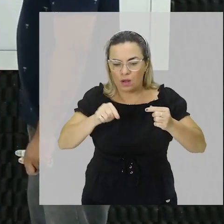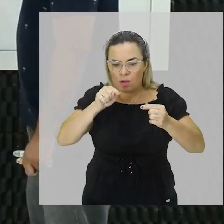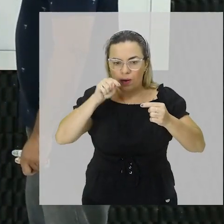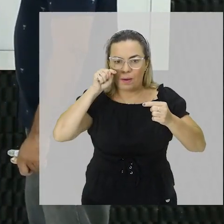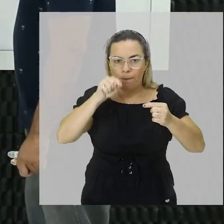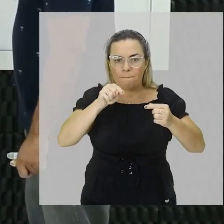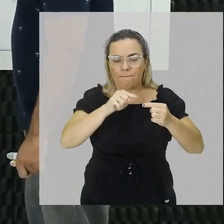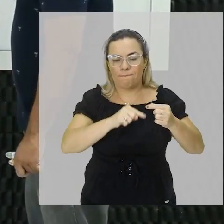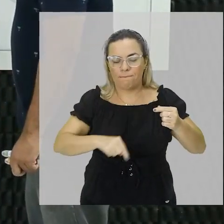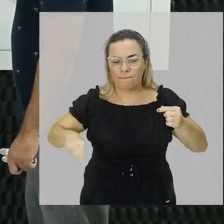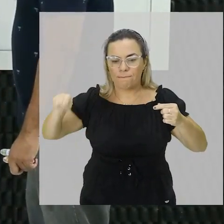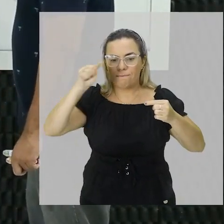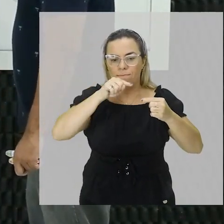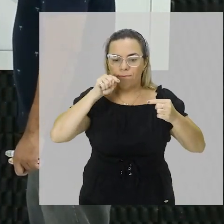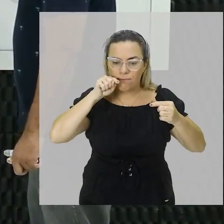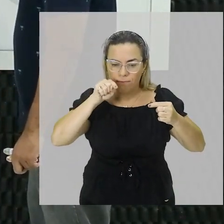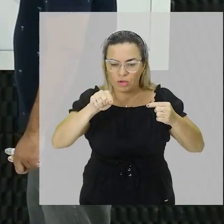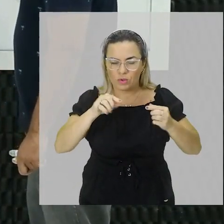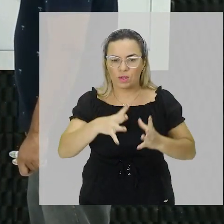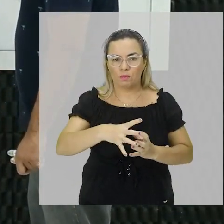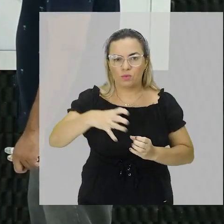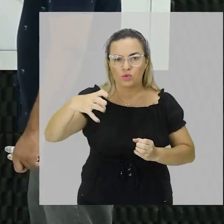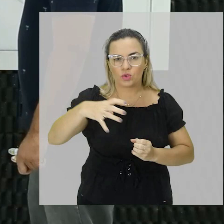A aceleração centrípeta é o quê?